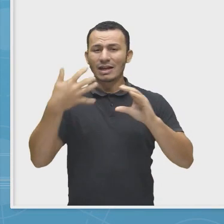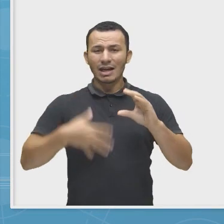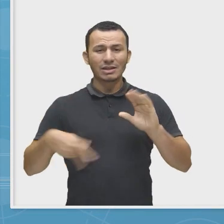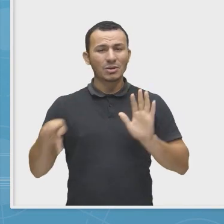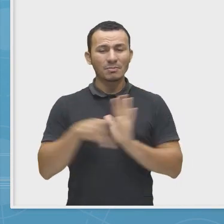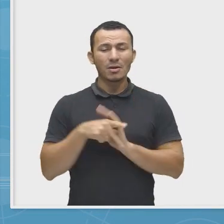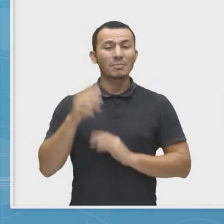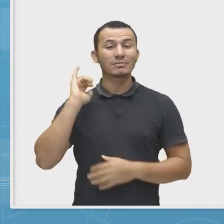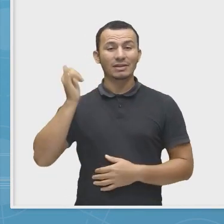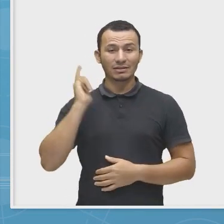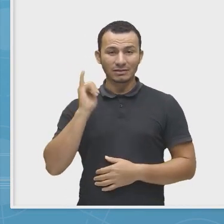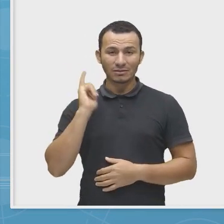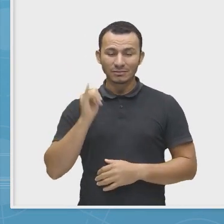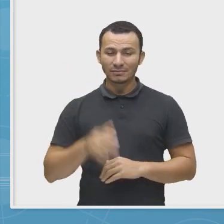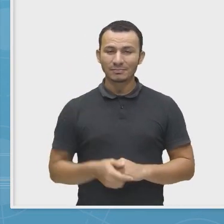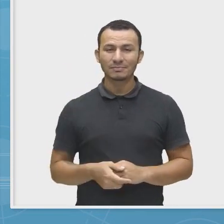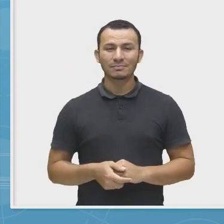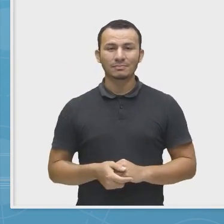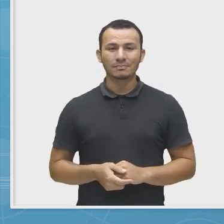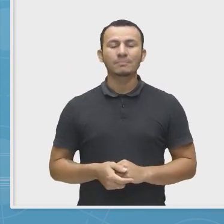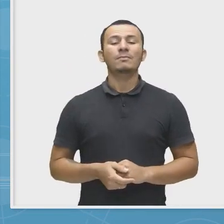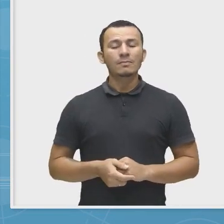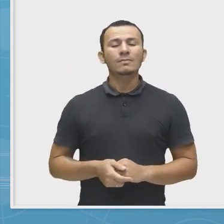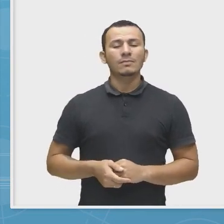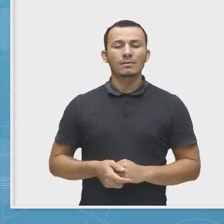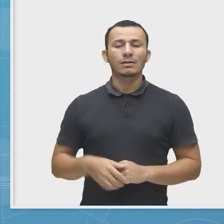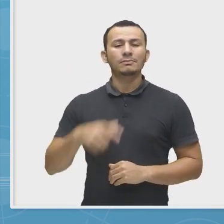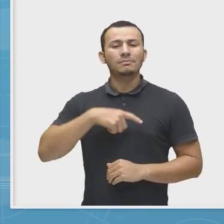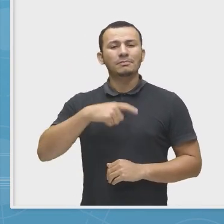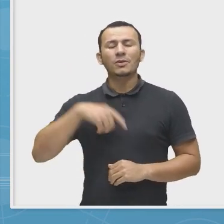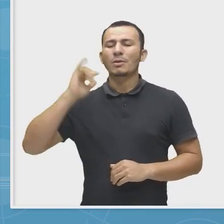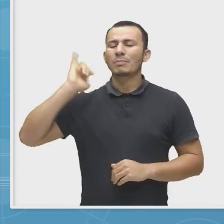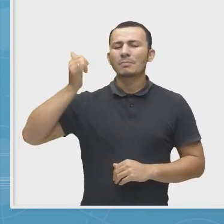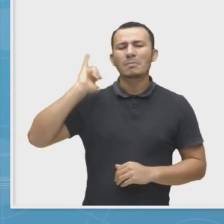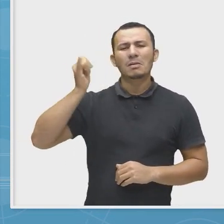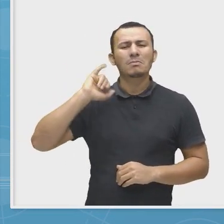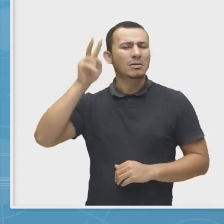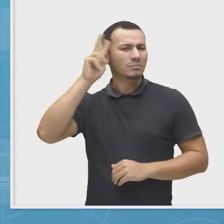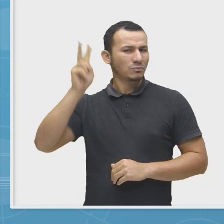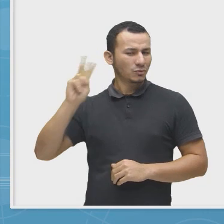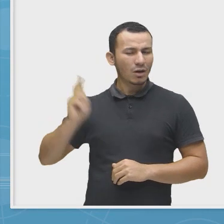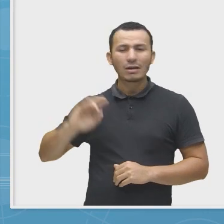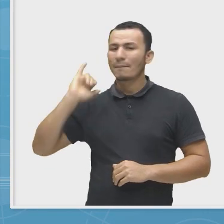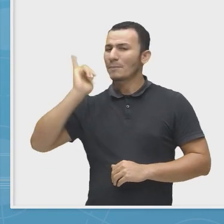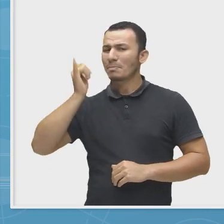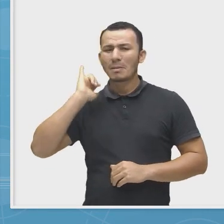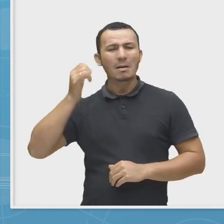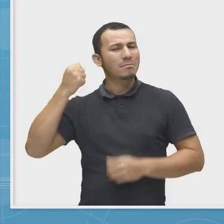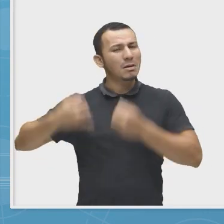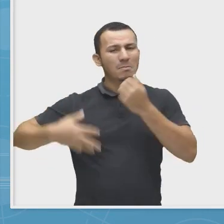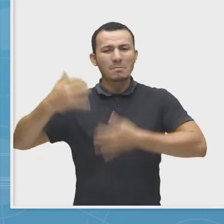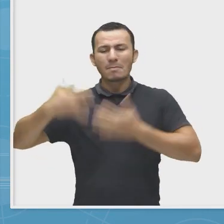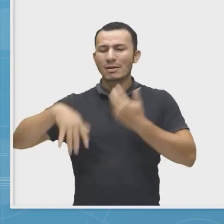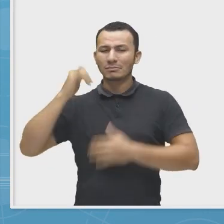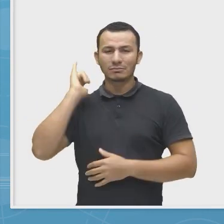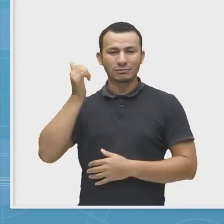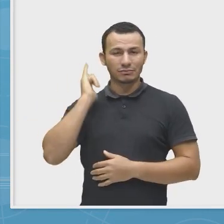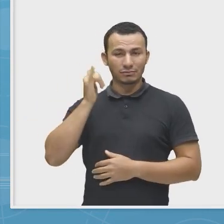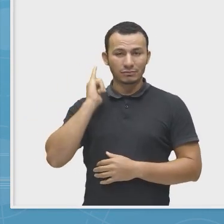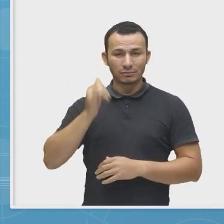uma narração. Ou seja, vai estar ali sendo contada uma história. Narração significa contar,